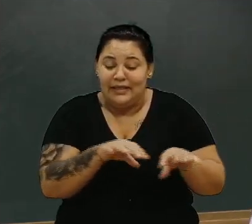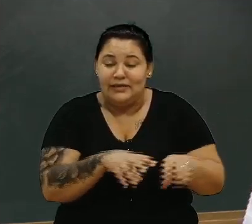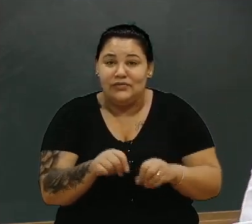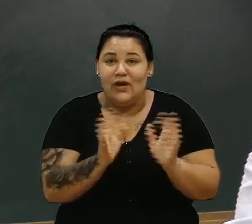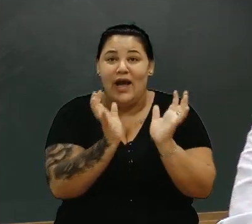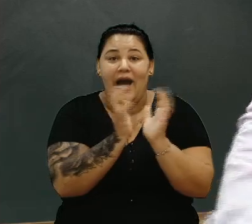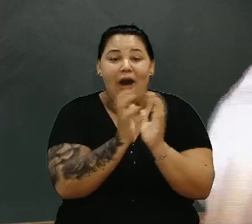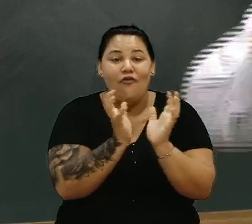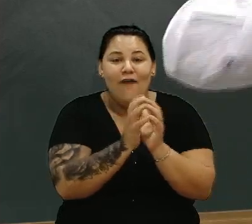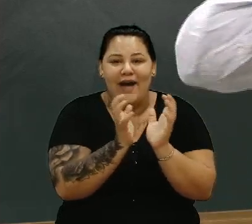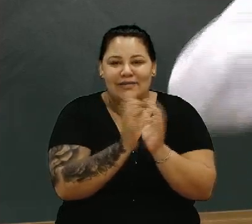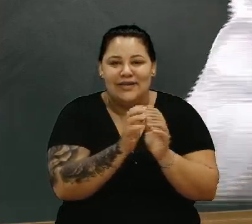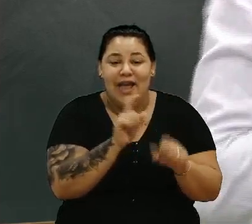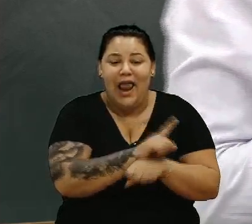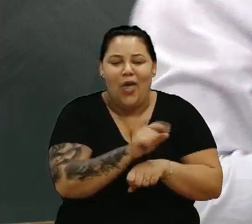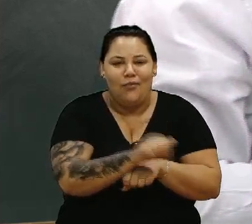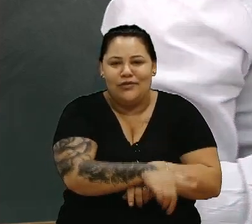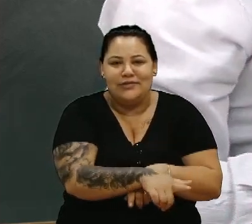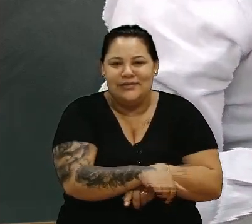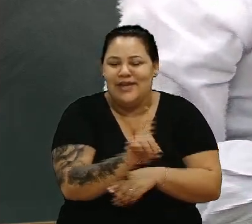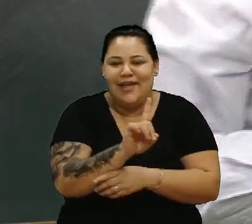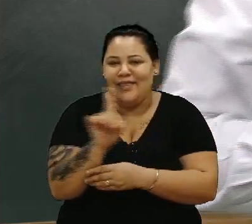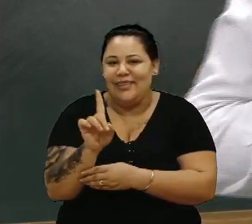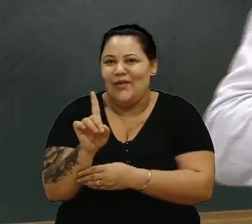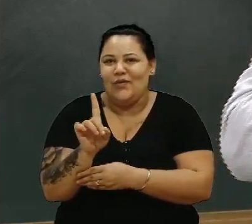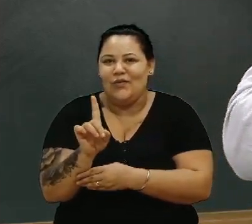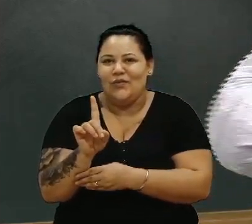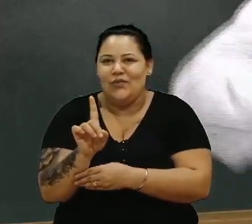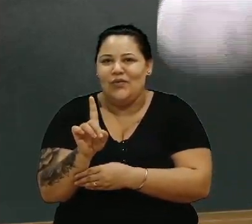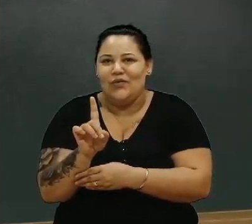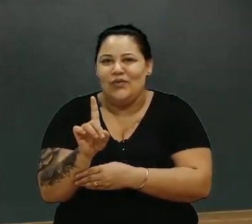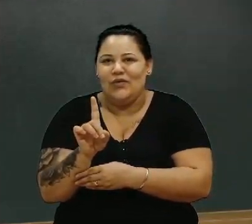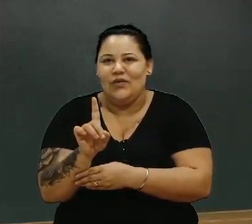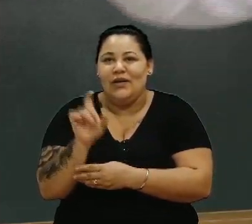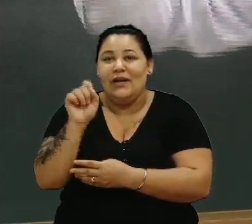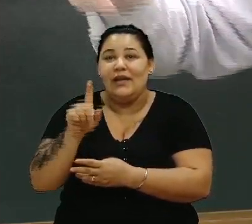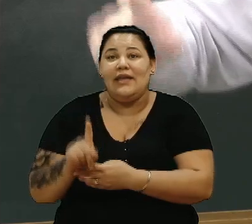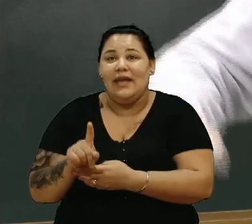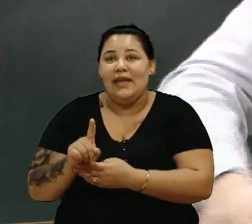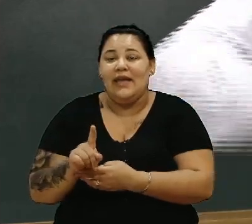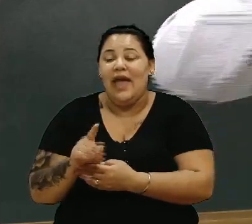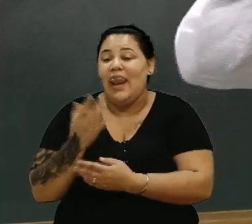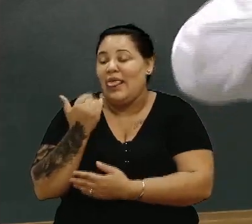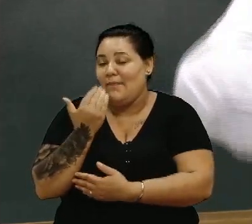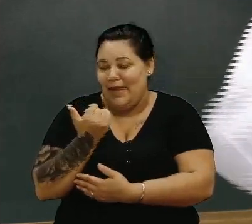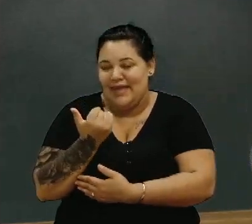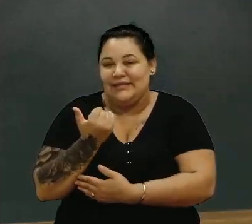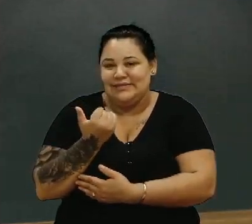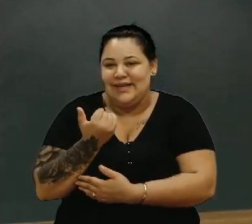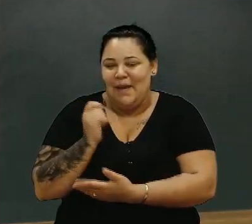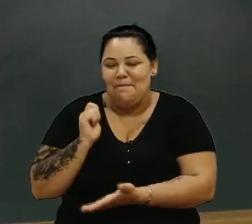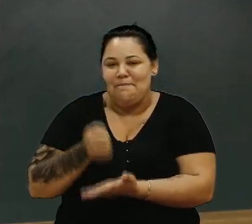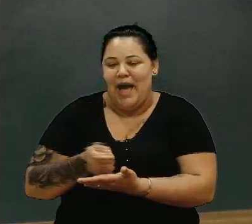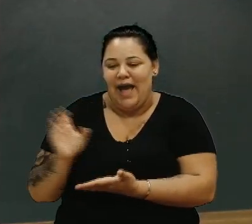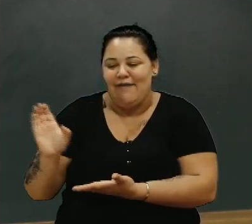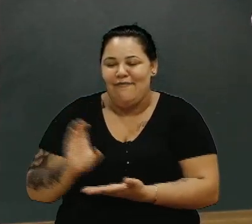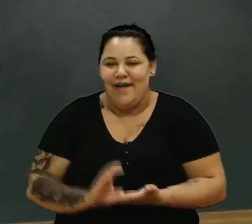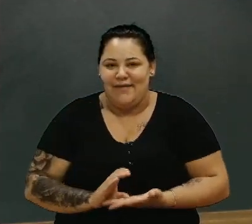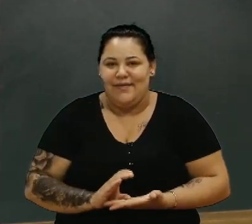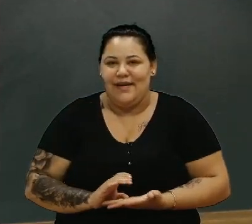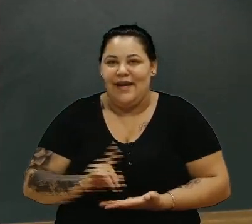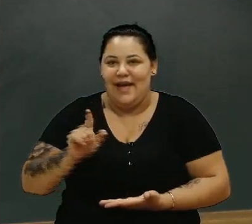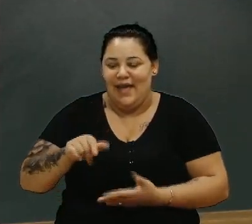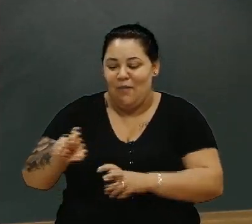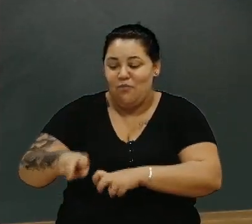Mato Grosso. Essa é a pessoa que alimenta o Brasil. Quem alimenta o Brasil é o colono que vai plantar brócolis,